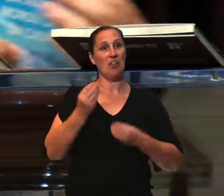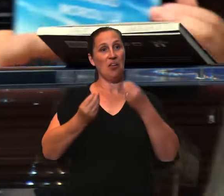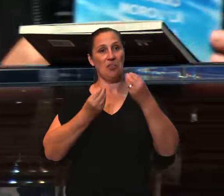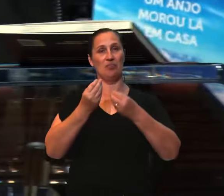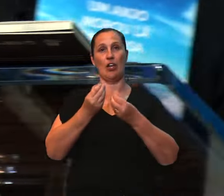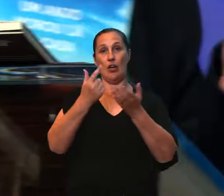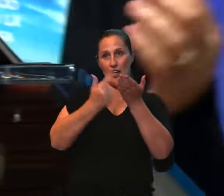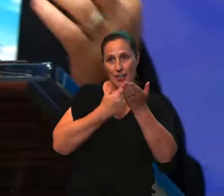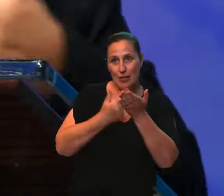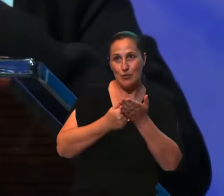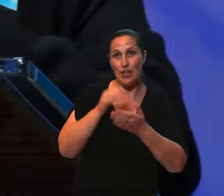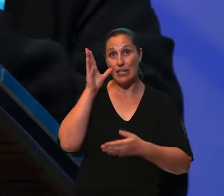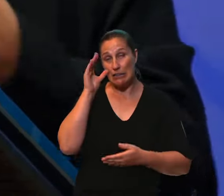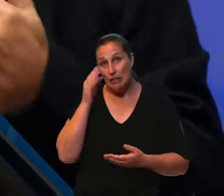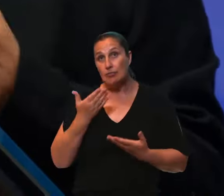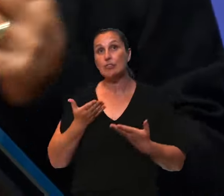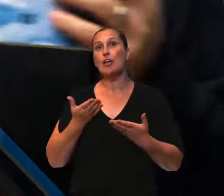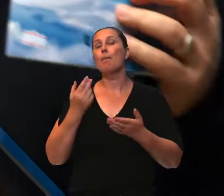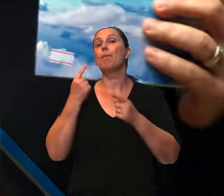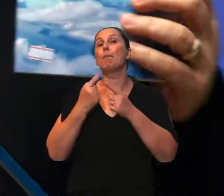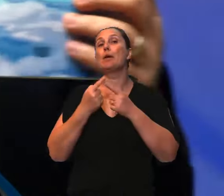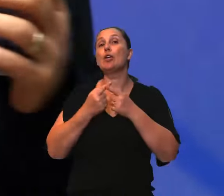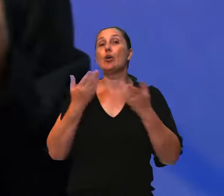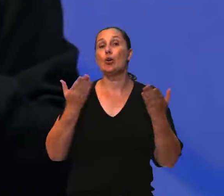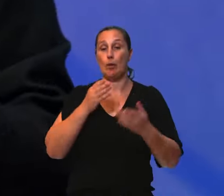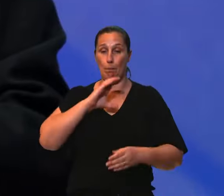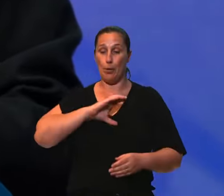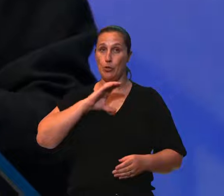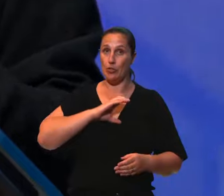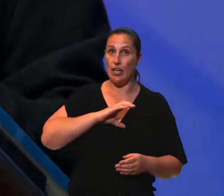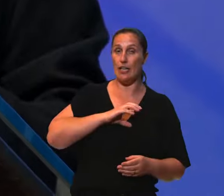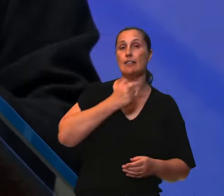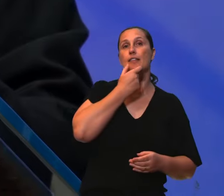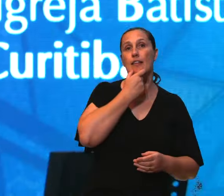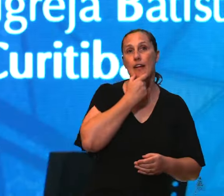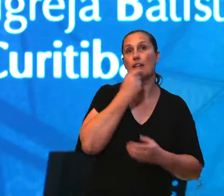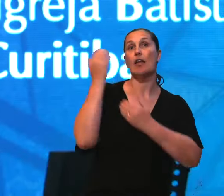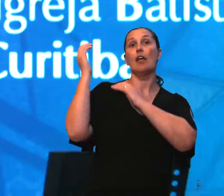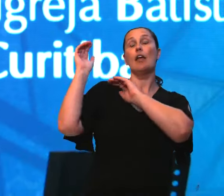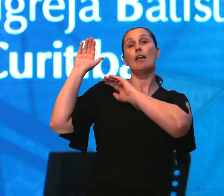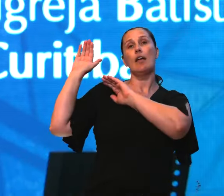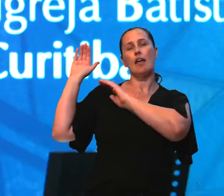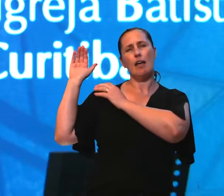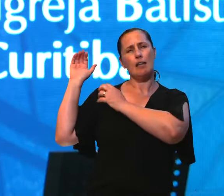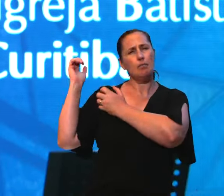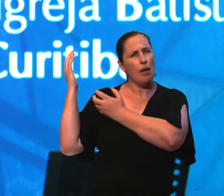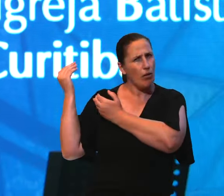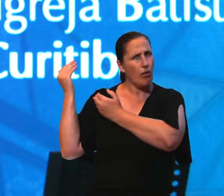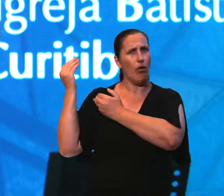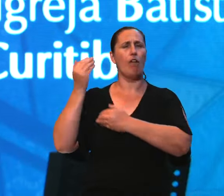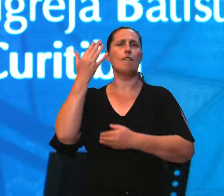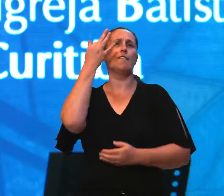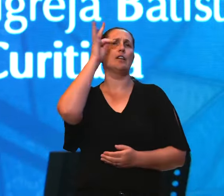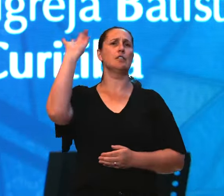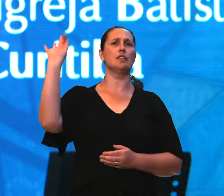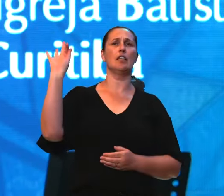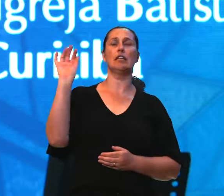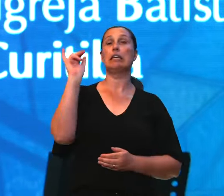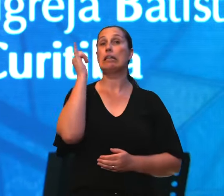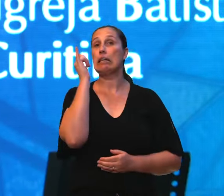livro tá interessante porque hoje ele está em português inglês espanhol francês italiano e está sendo